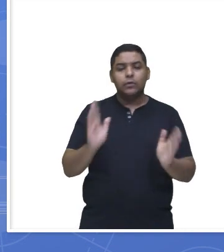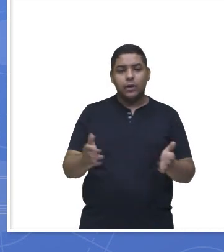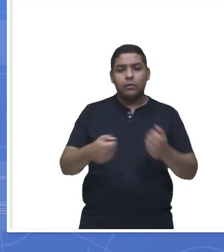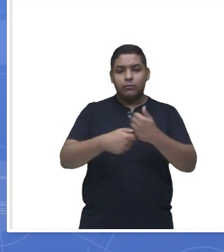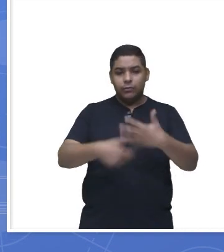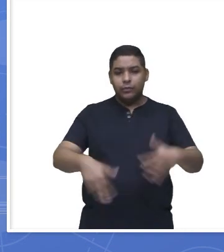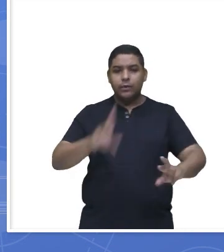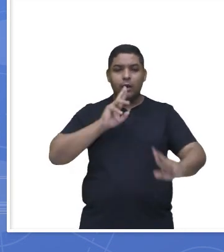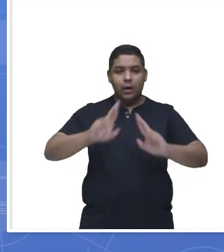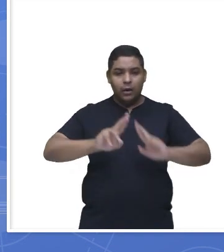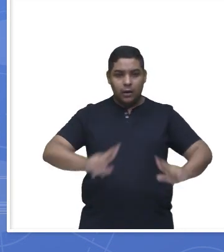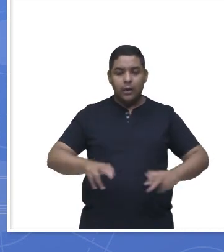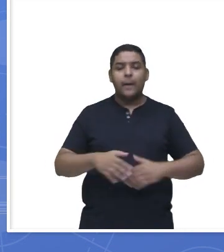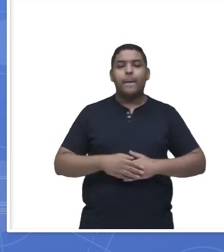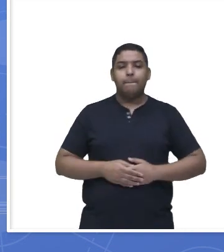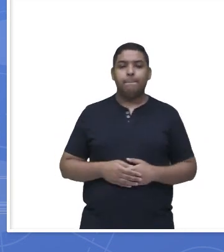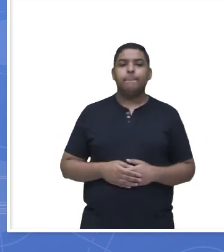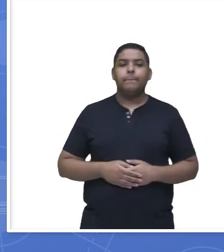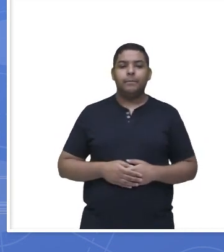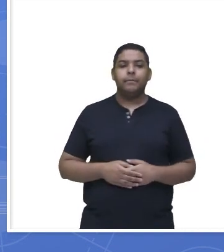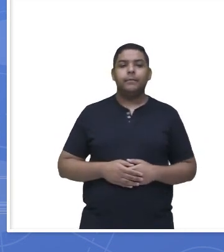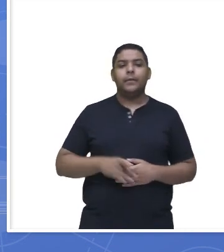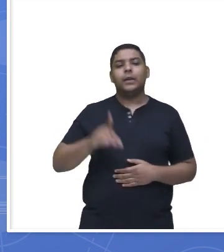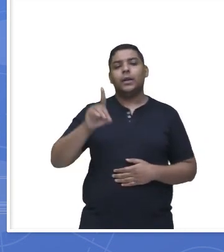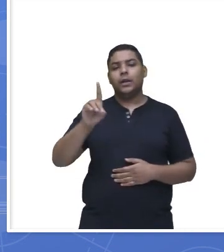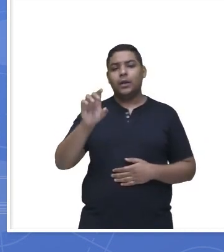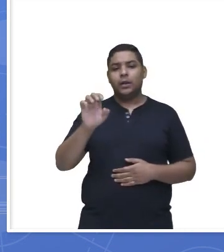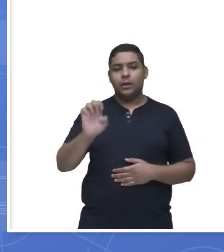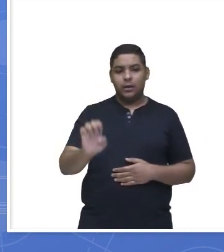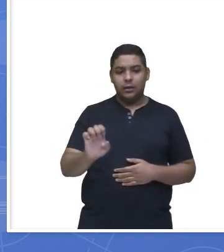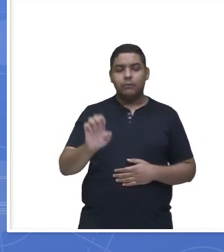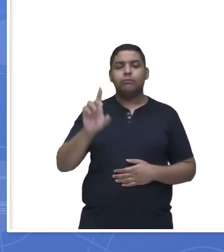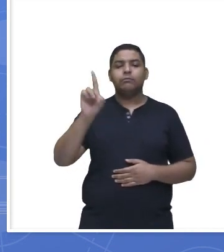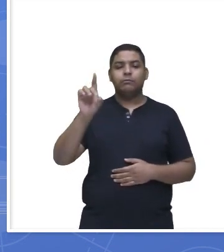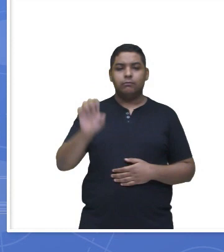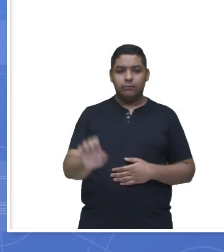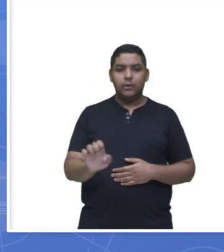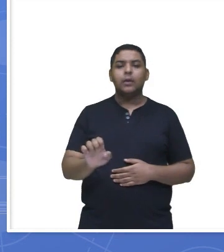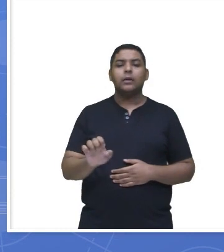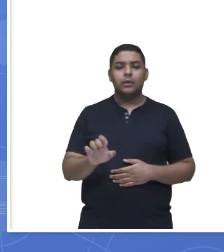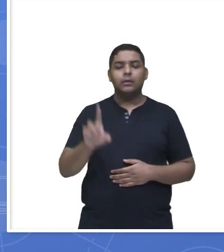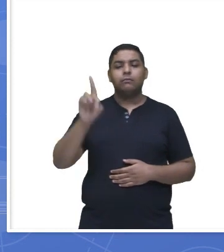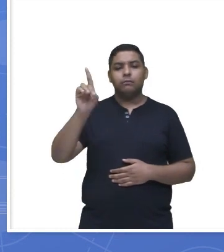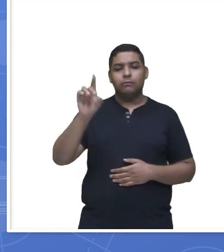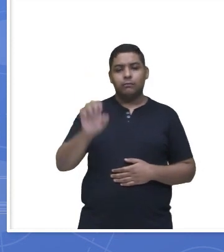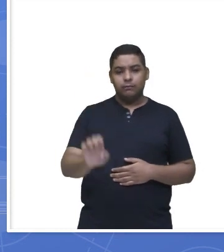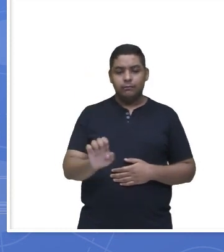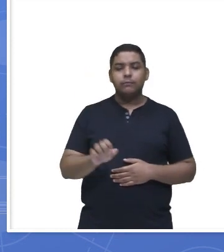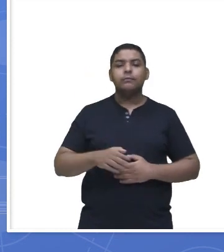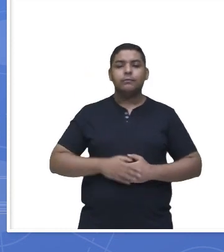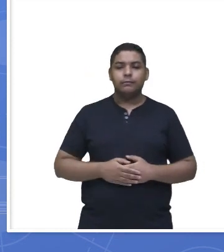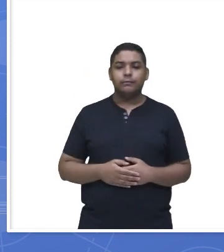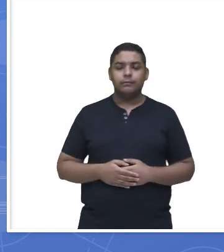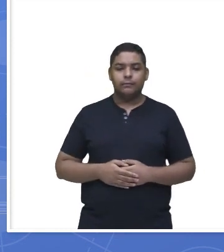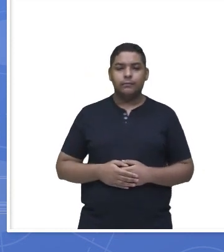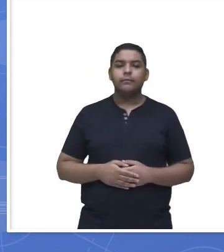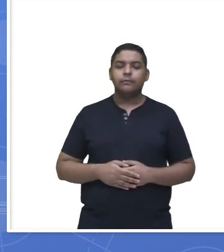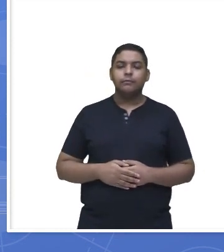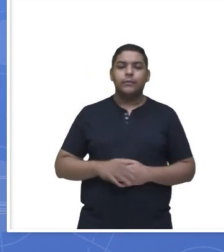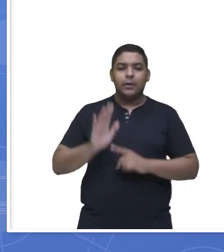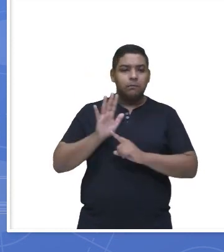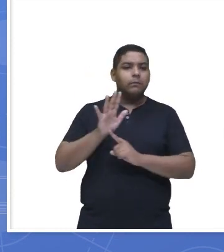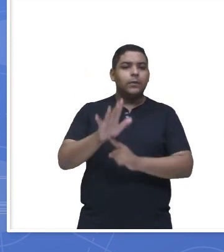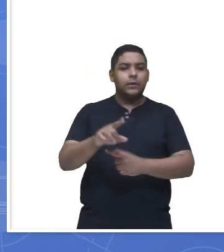chat. E vamos ver a letra D e letra E, aí está. Letra D e letra E. Letra D e letra E também sendo